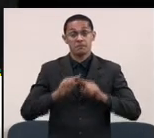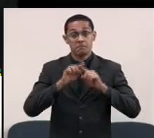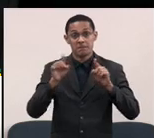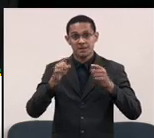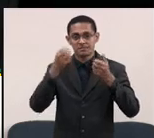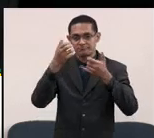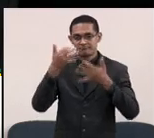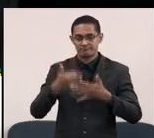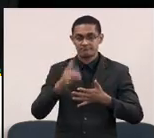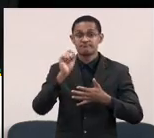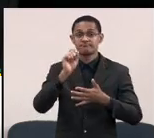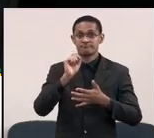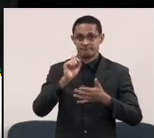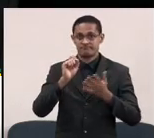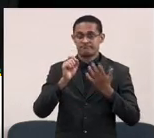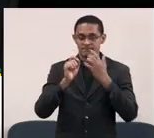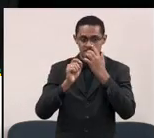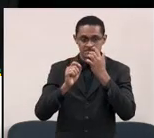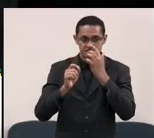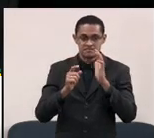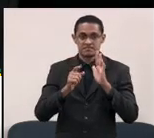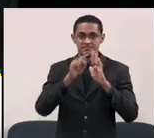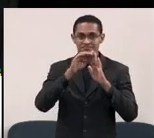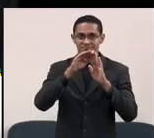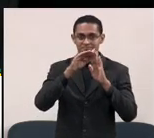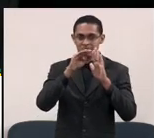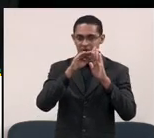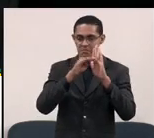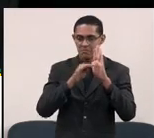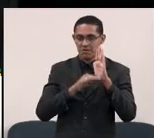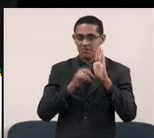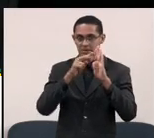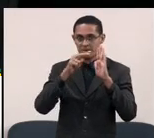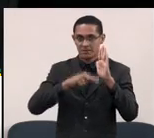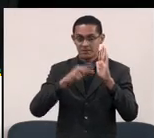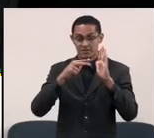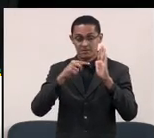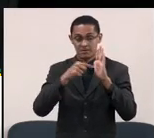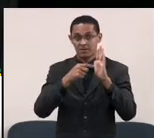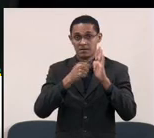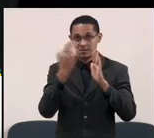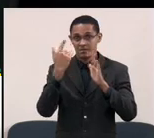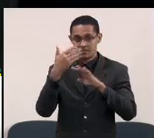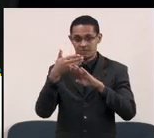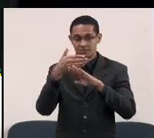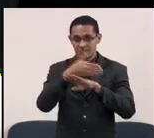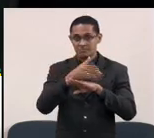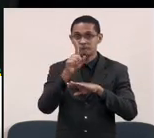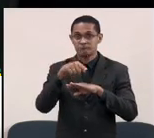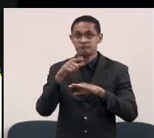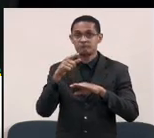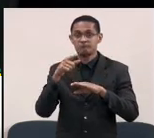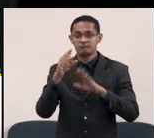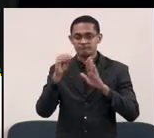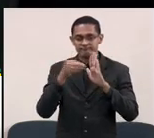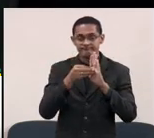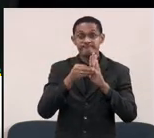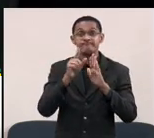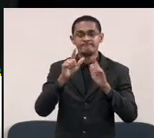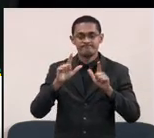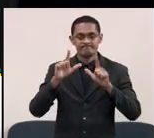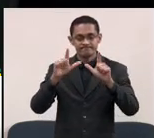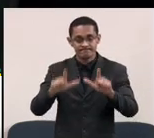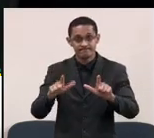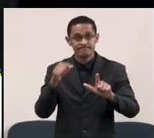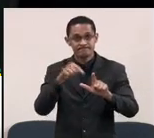que, na ordem do dia, eu dei entrada numa moção de aplausos,